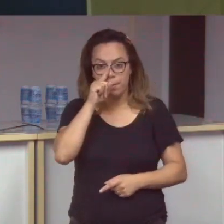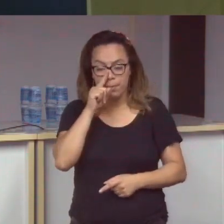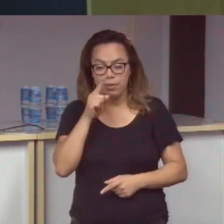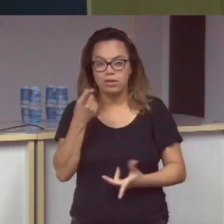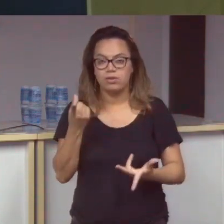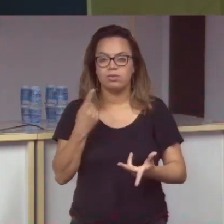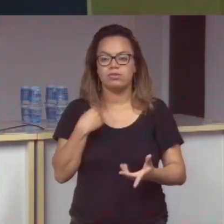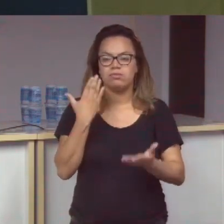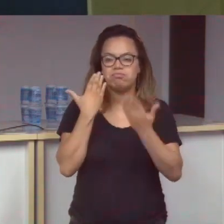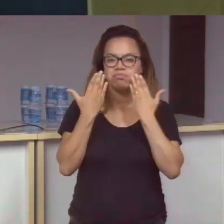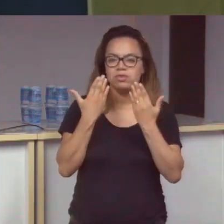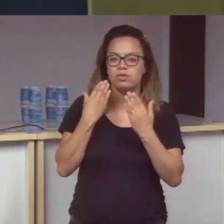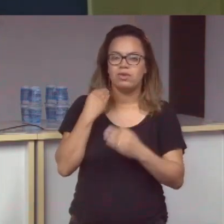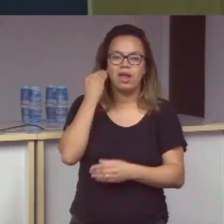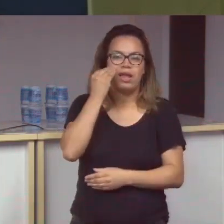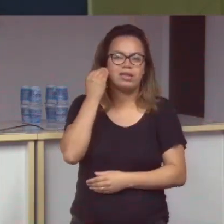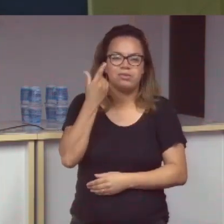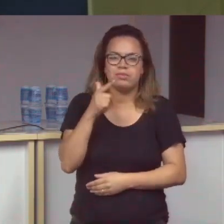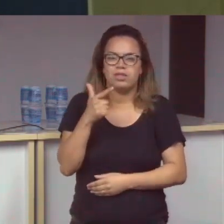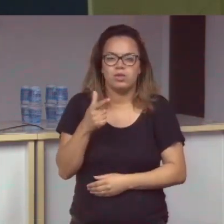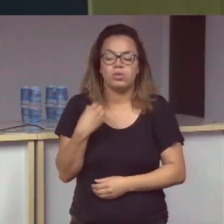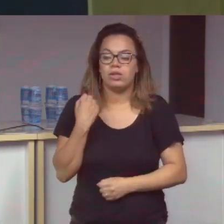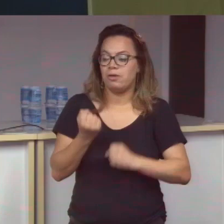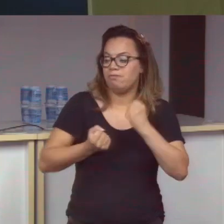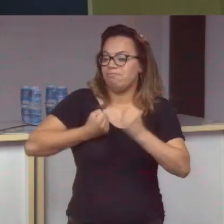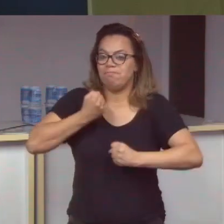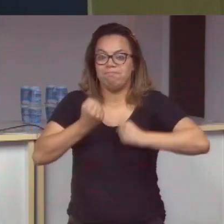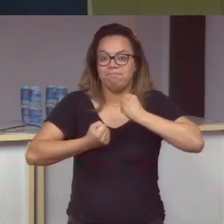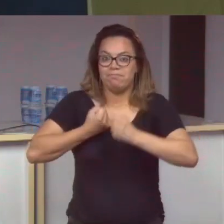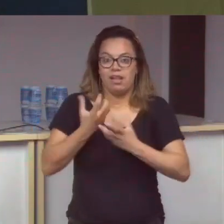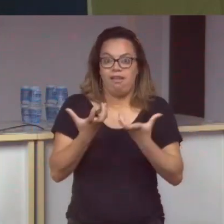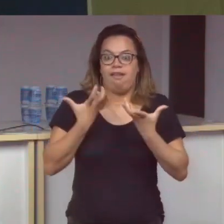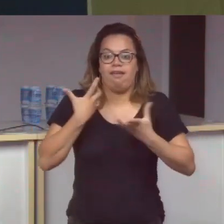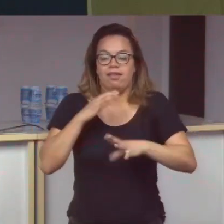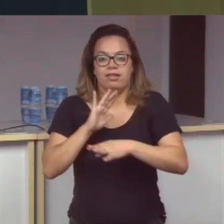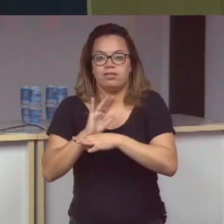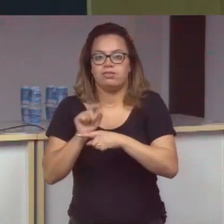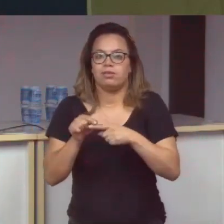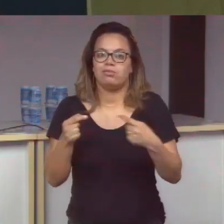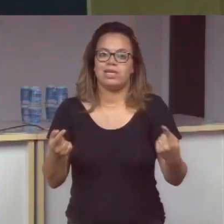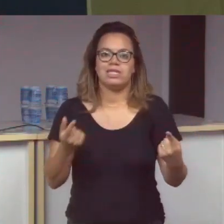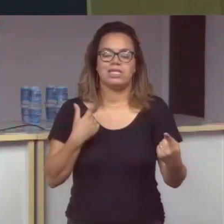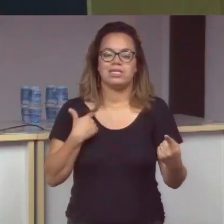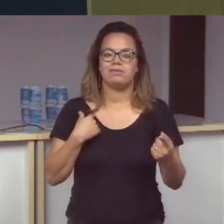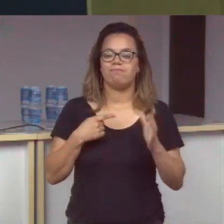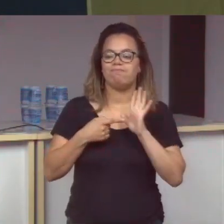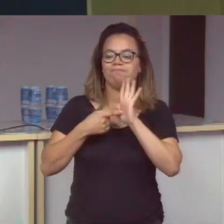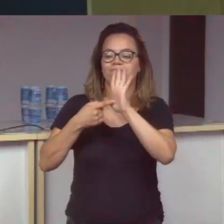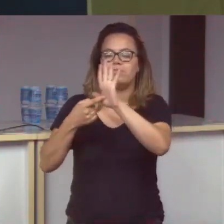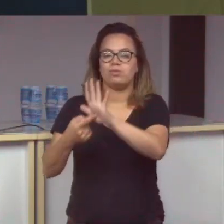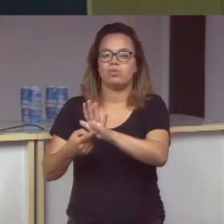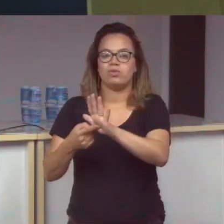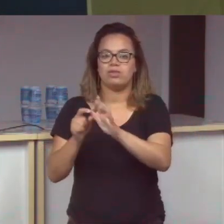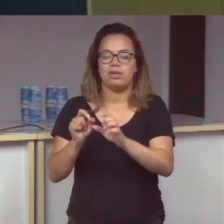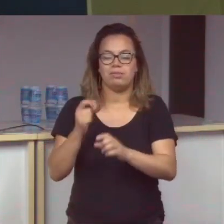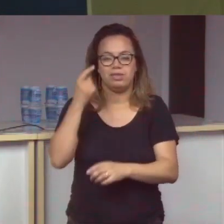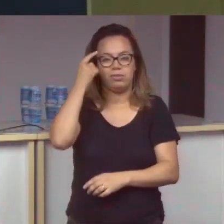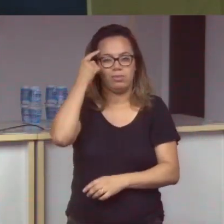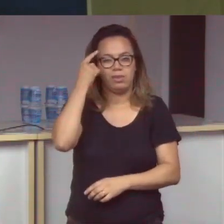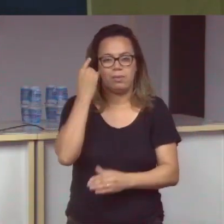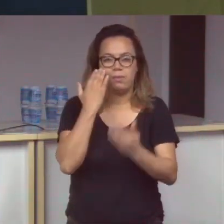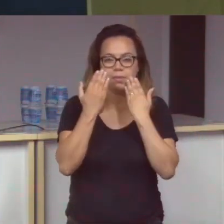do psicólogo inexperiente, entusiasmado, enfim, corresponder a essa visão